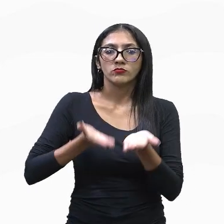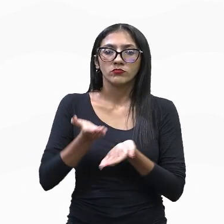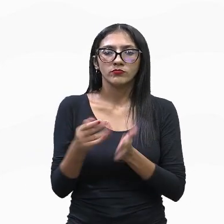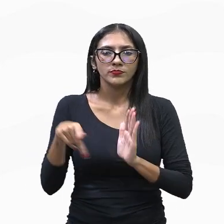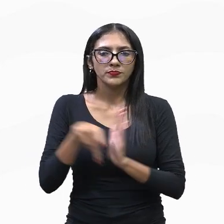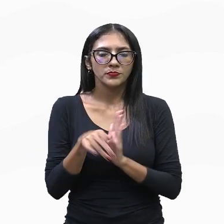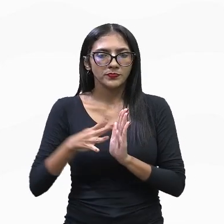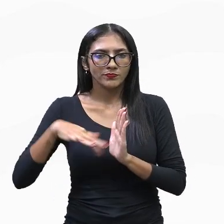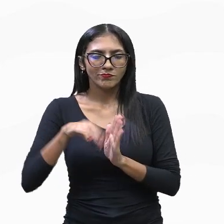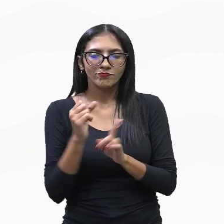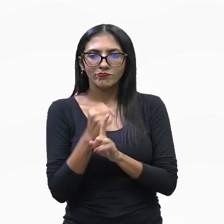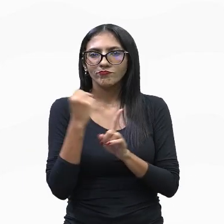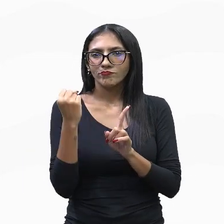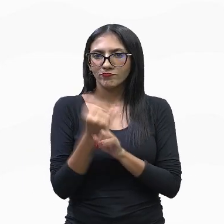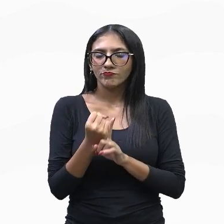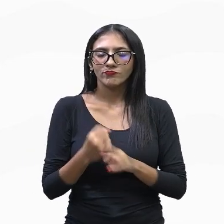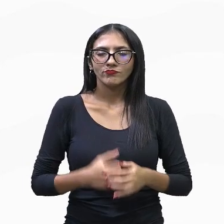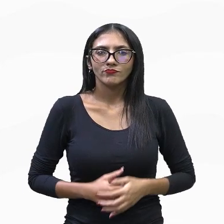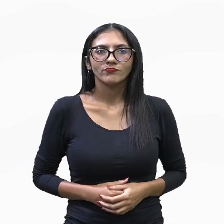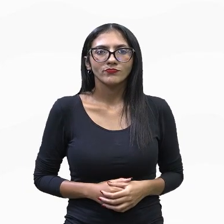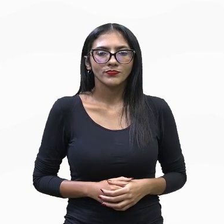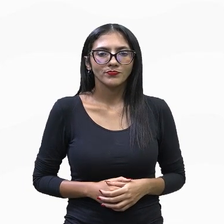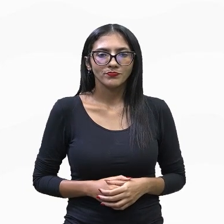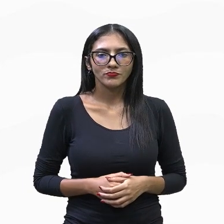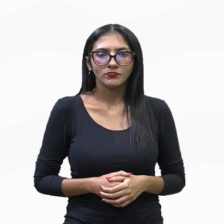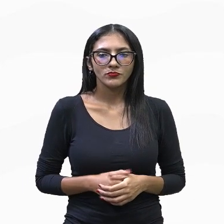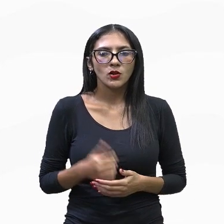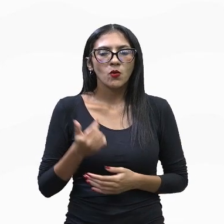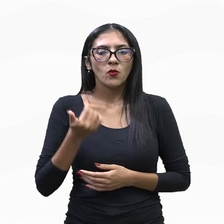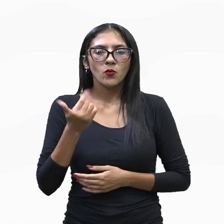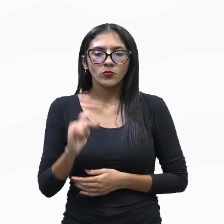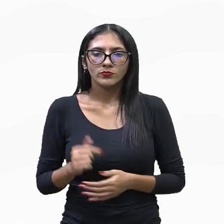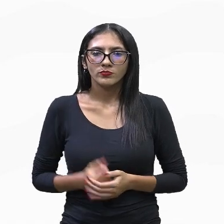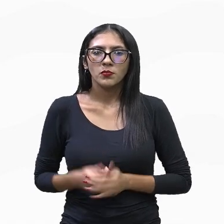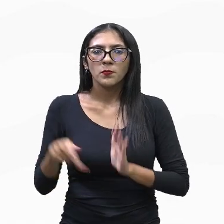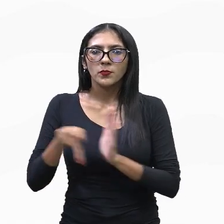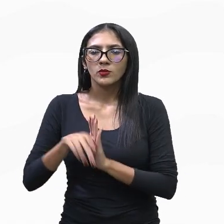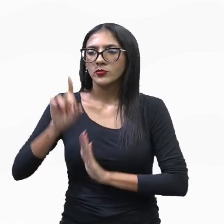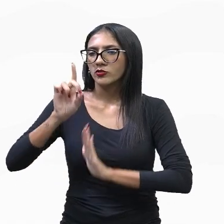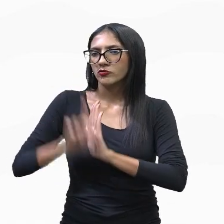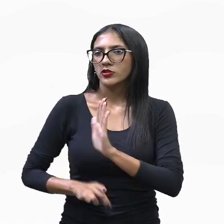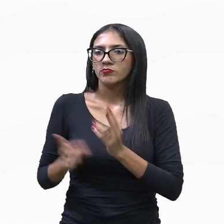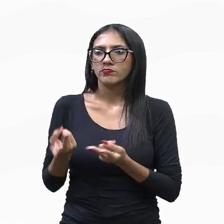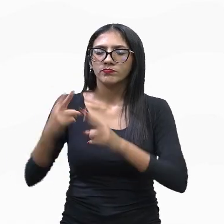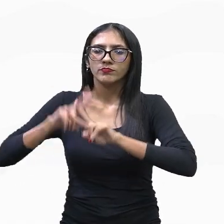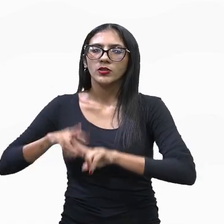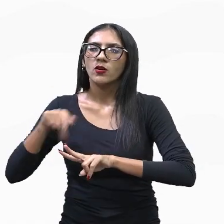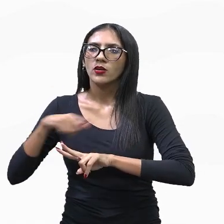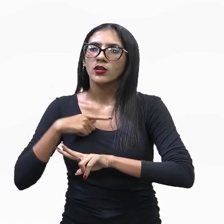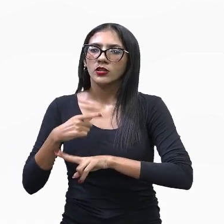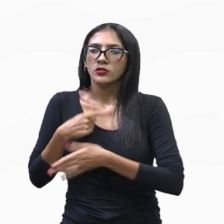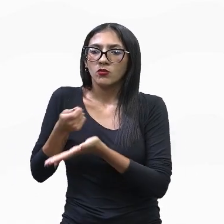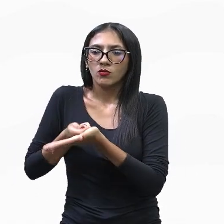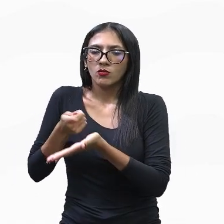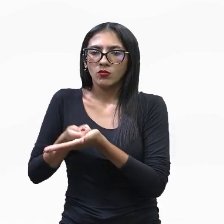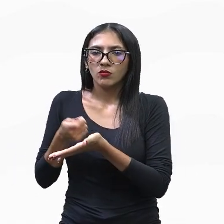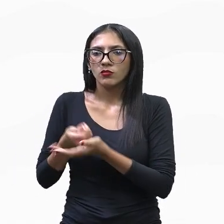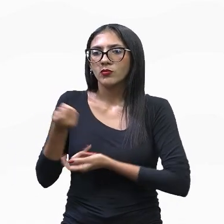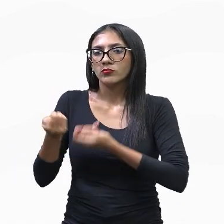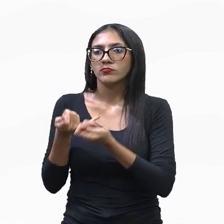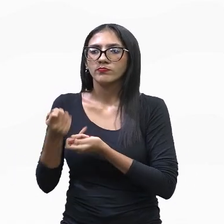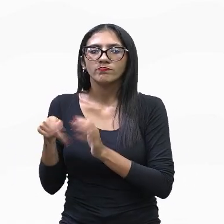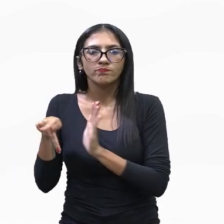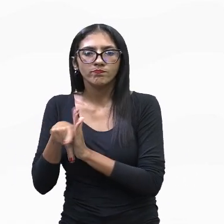público para a sociedade. Outro tipo de direito, o penal, serve para disciplinar condutas